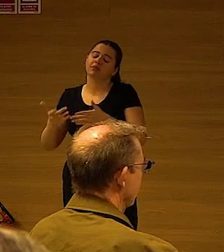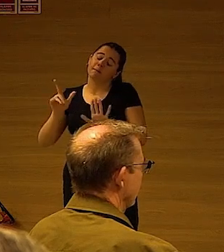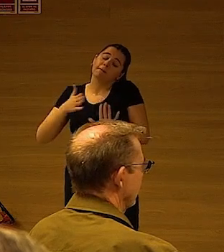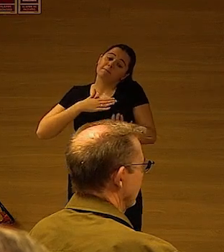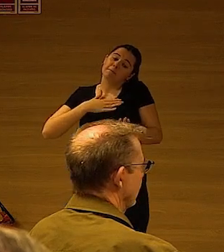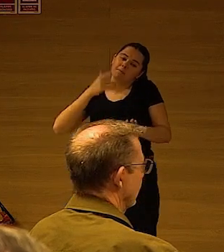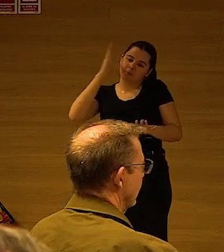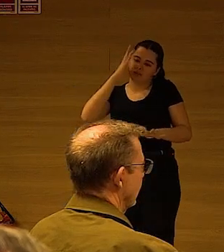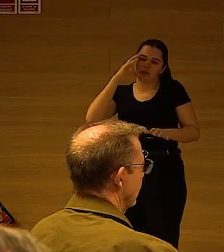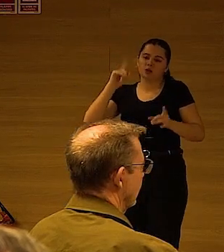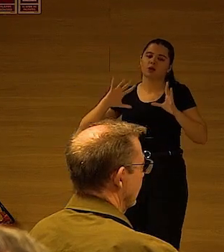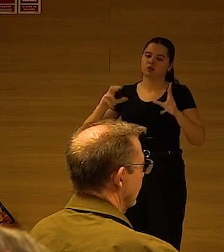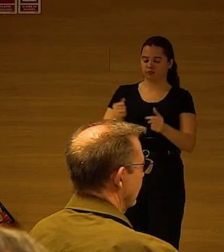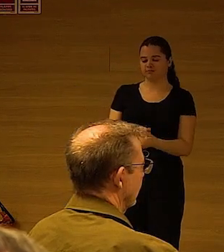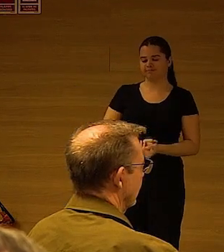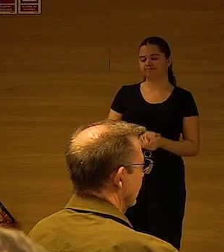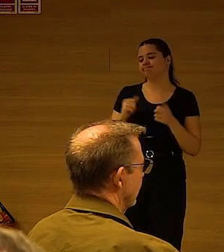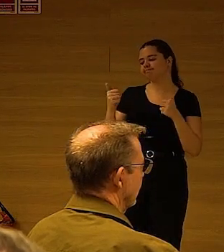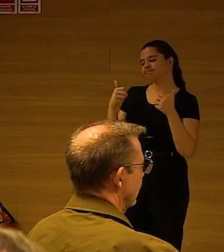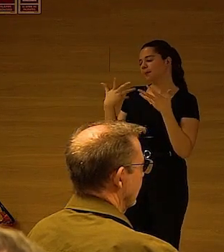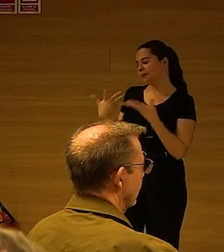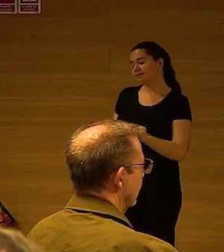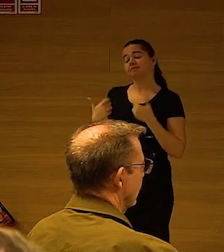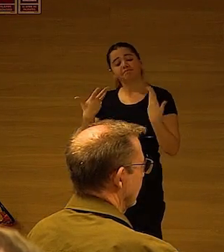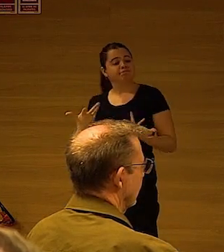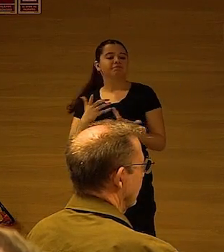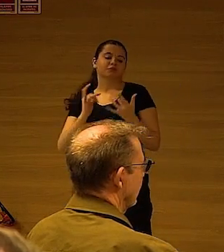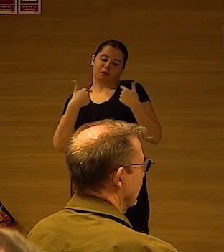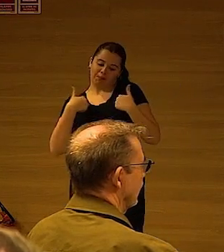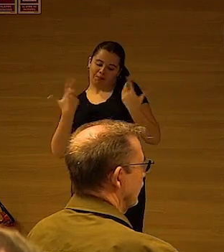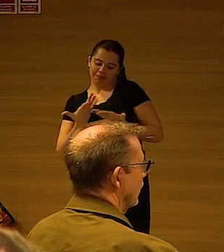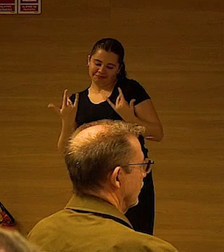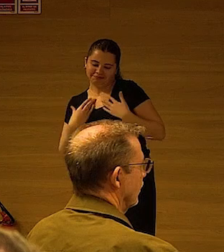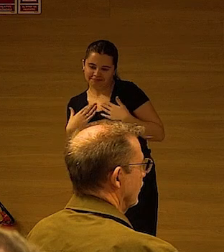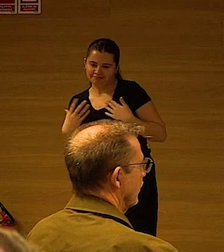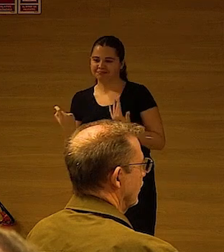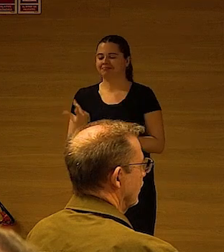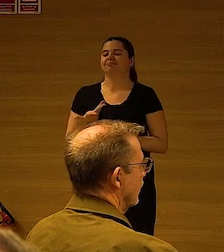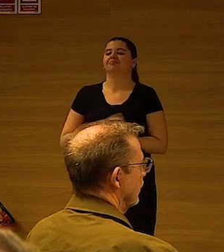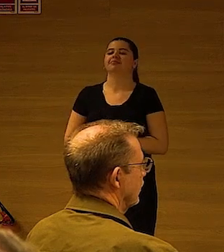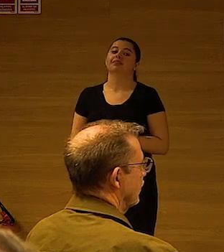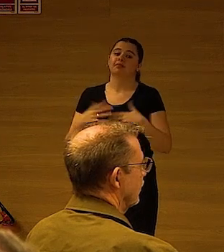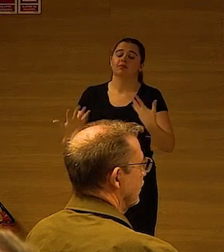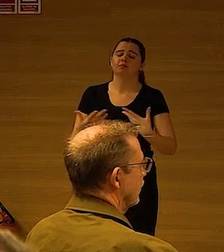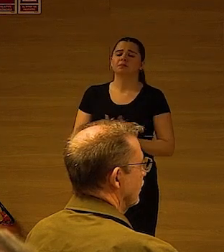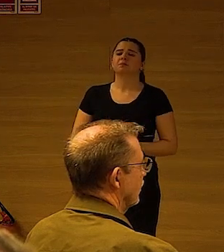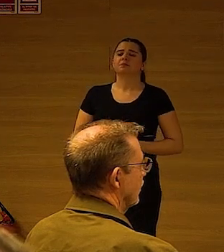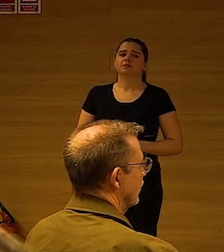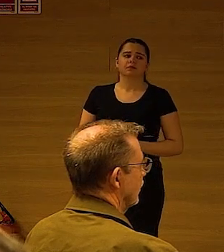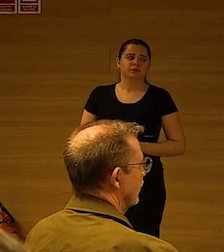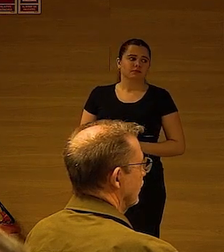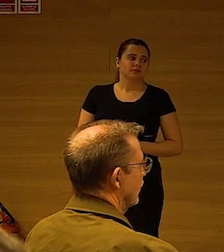Maravilha. Então, sobrou para mim, né, Sheila? Não, então, é o seguinte, tem um vídeo muito